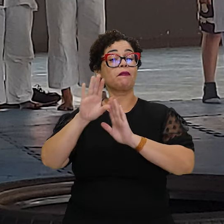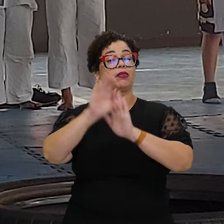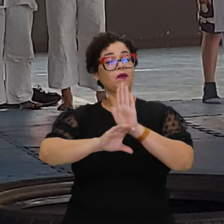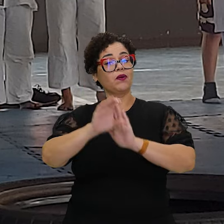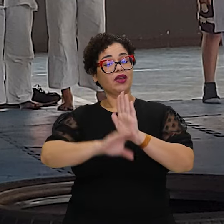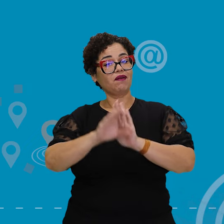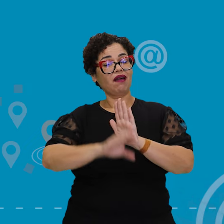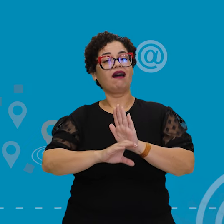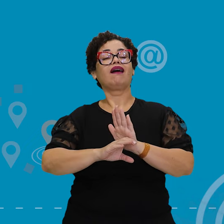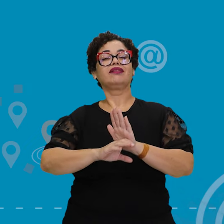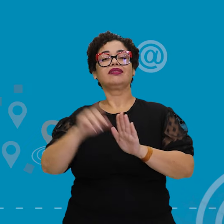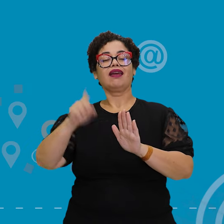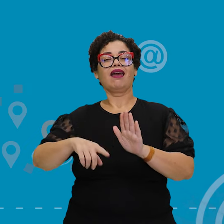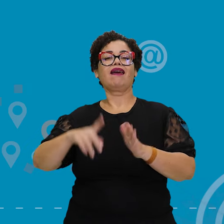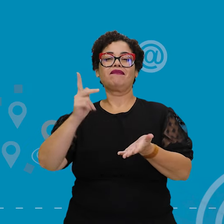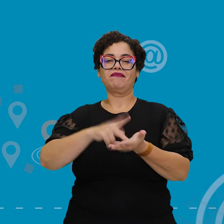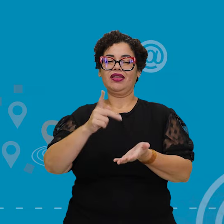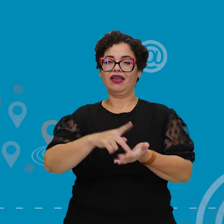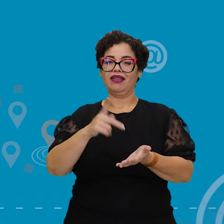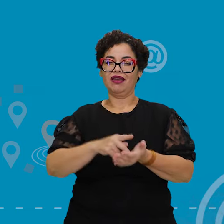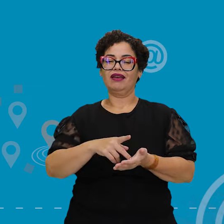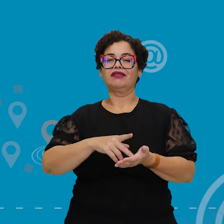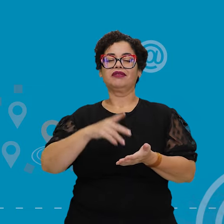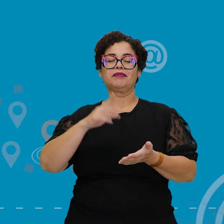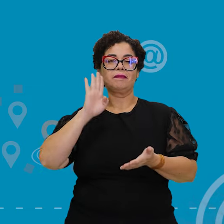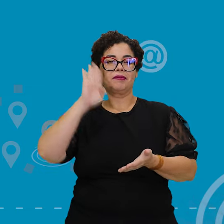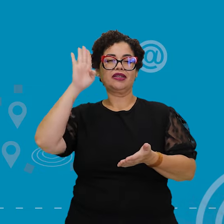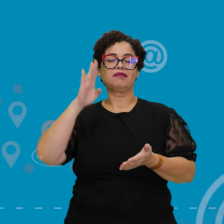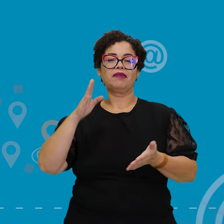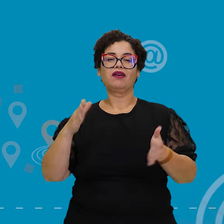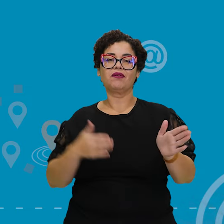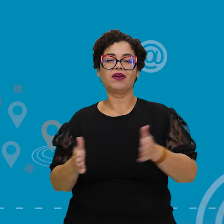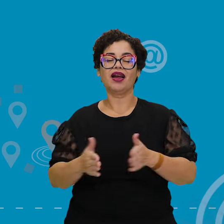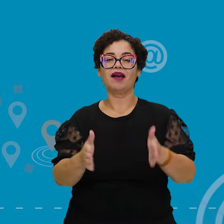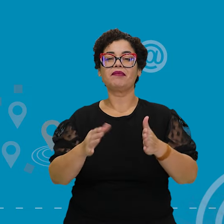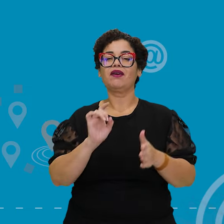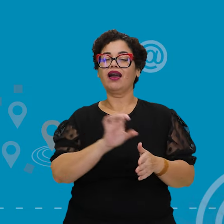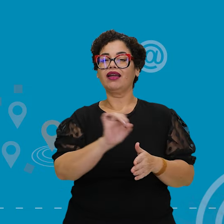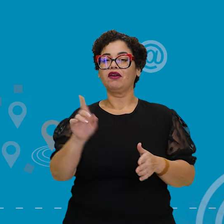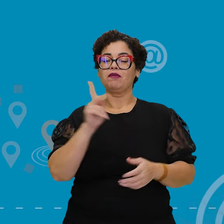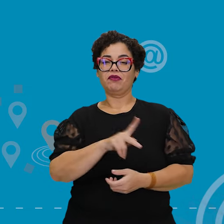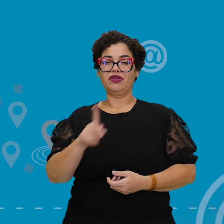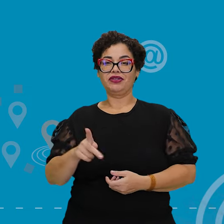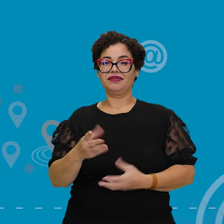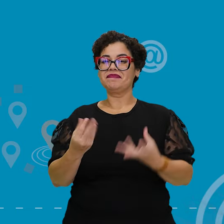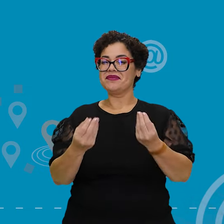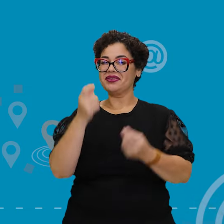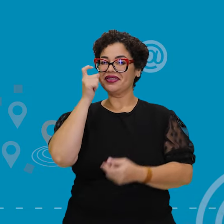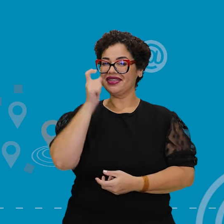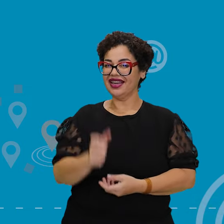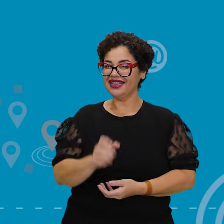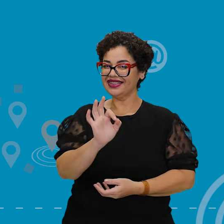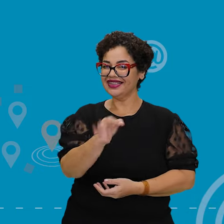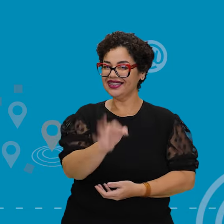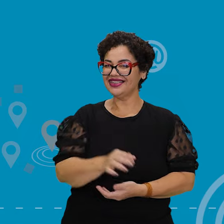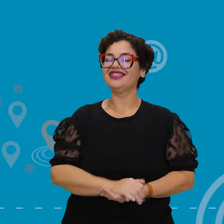os princípios curriculares, que são os verdadeiros balizadores da trajetória dos